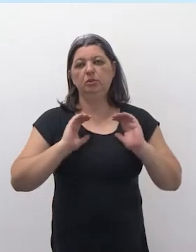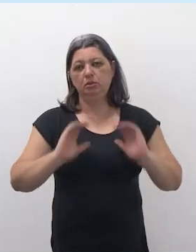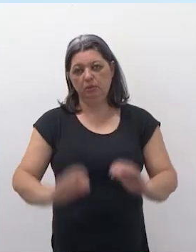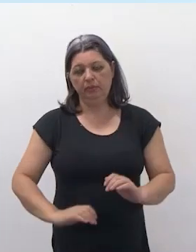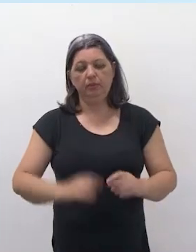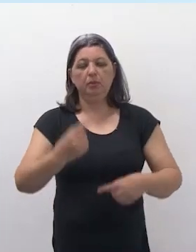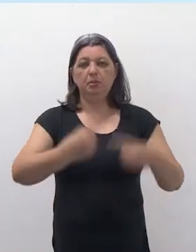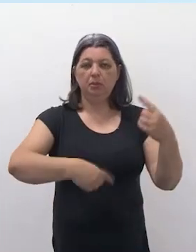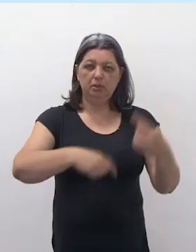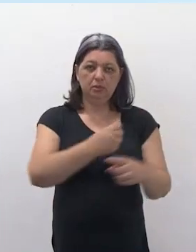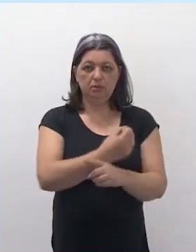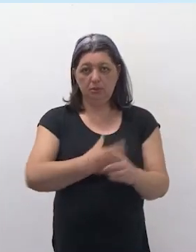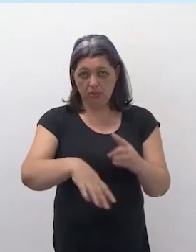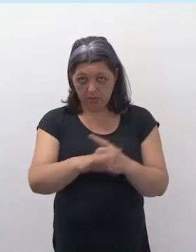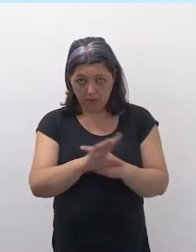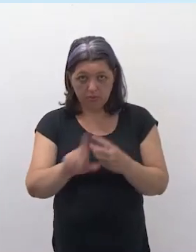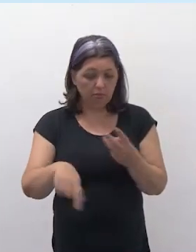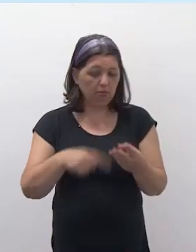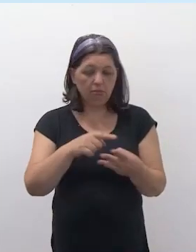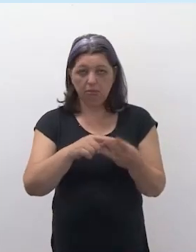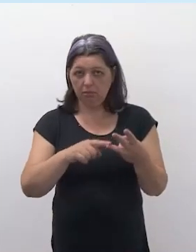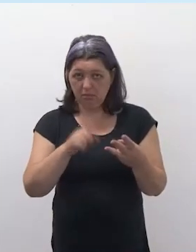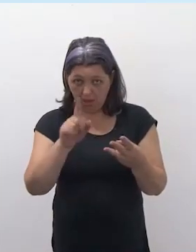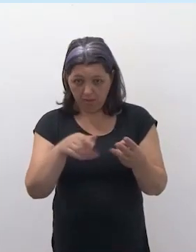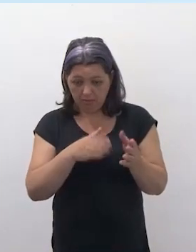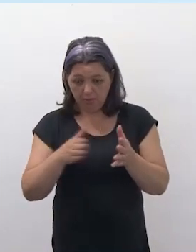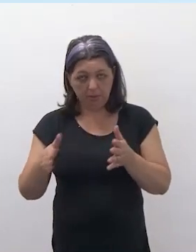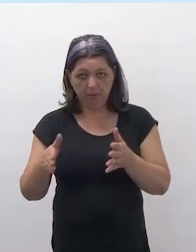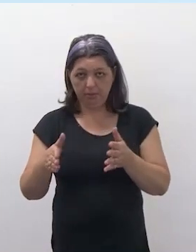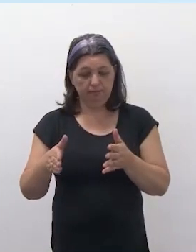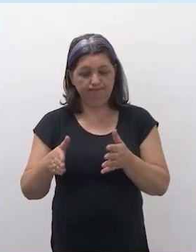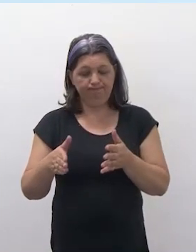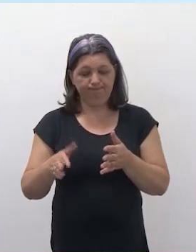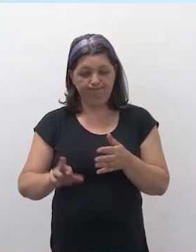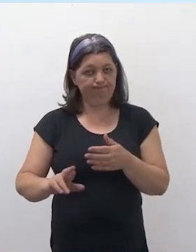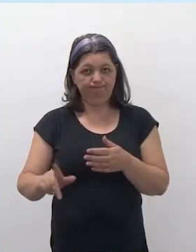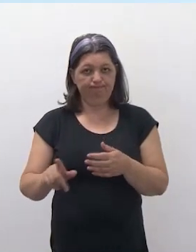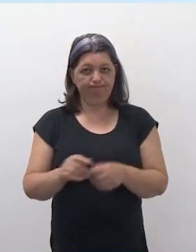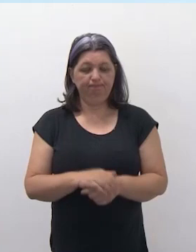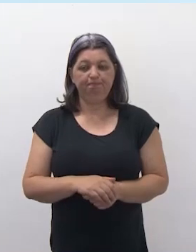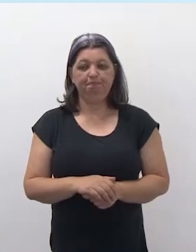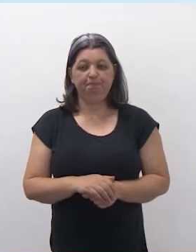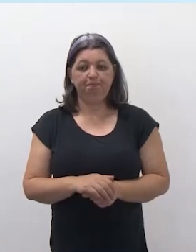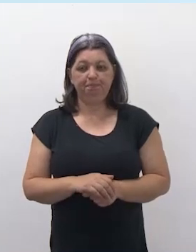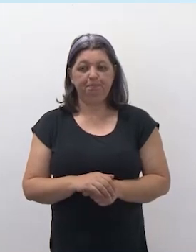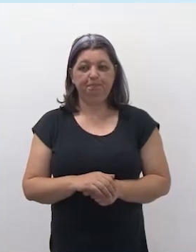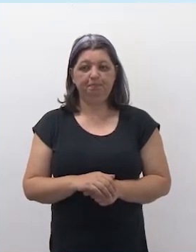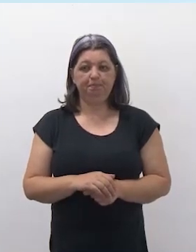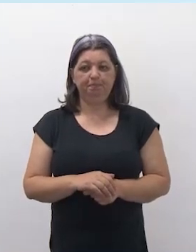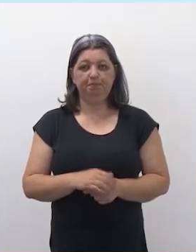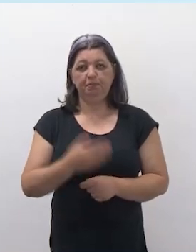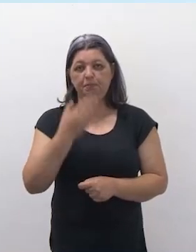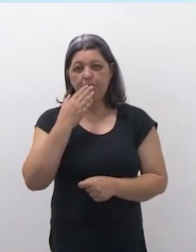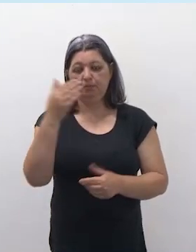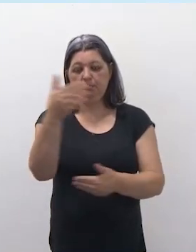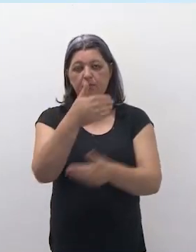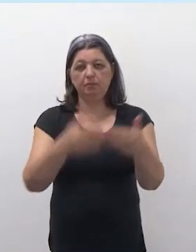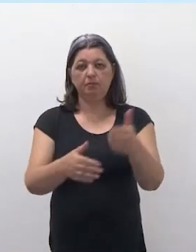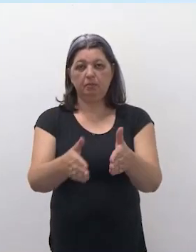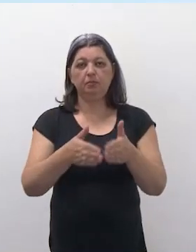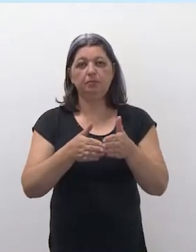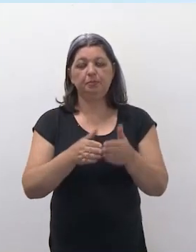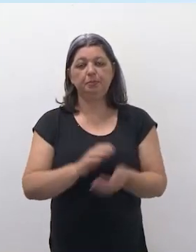políticos e depois os sociais? Parece que não foi bem assim que aconteceu aqui. Então, eu vou pedir para passar o próximo slide, por